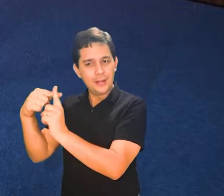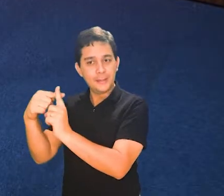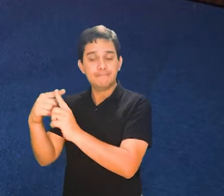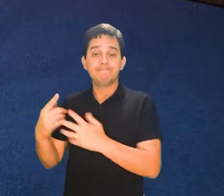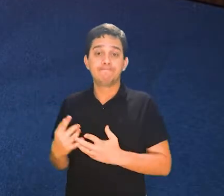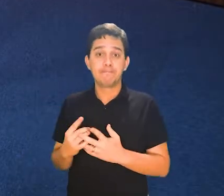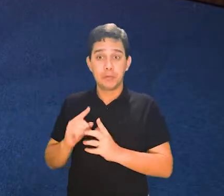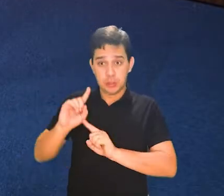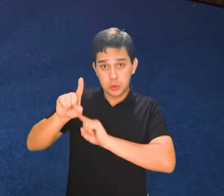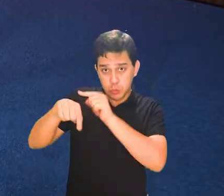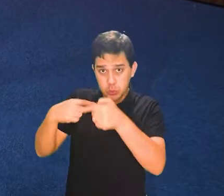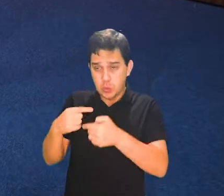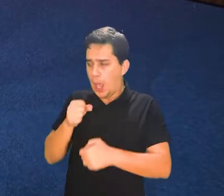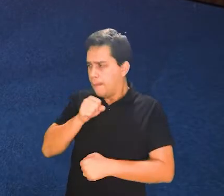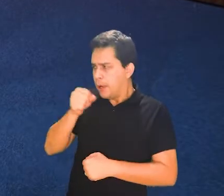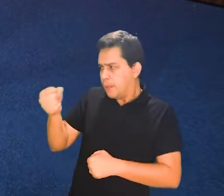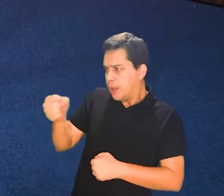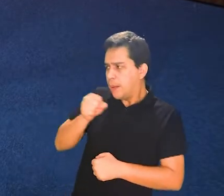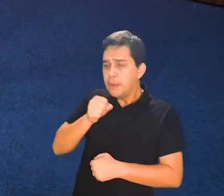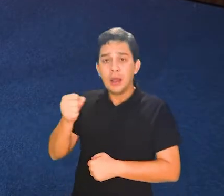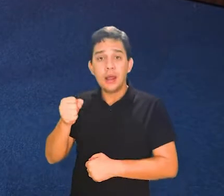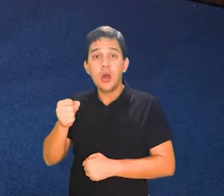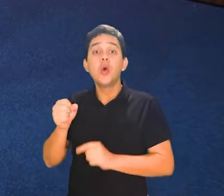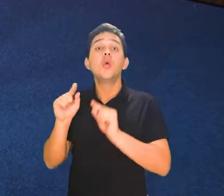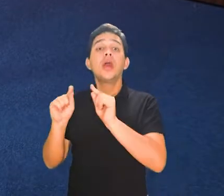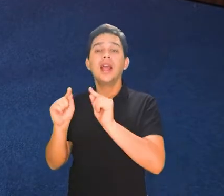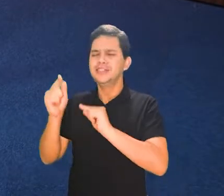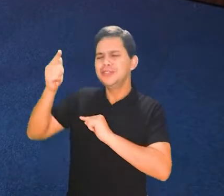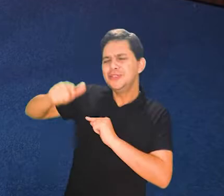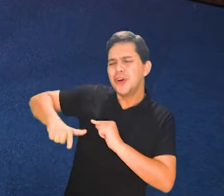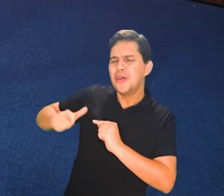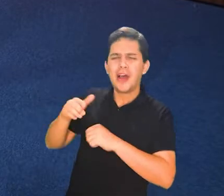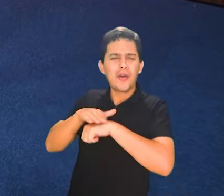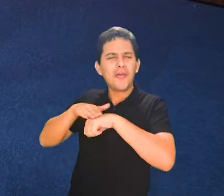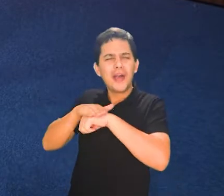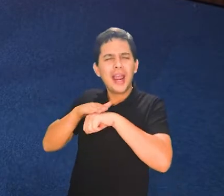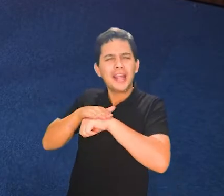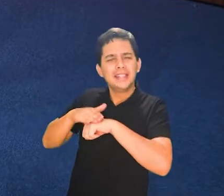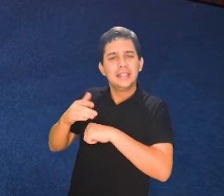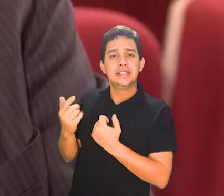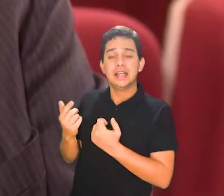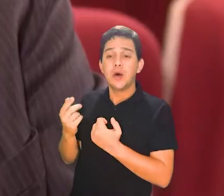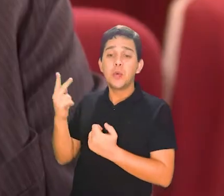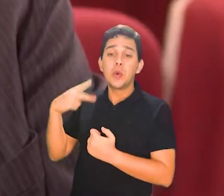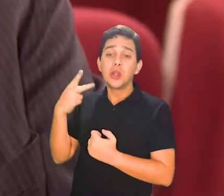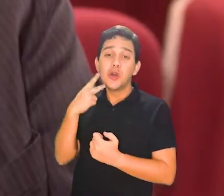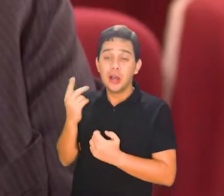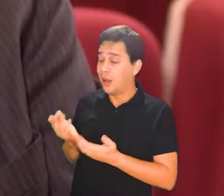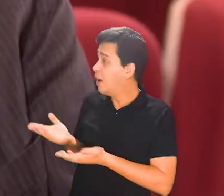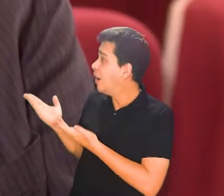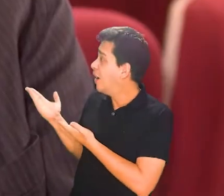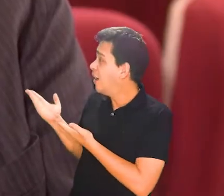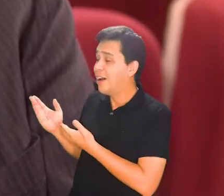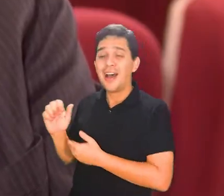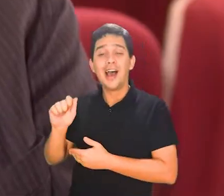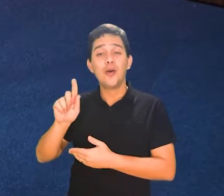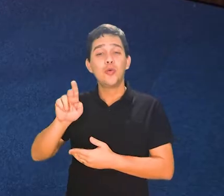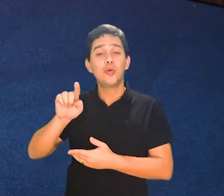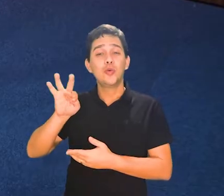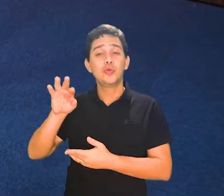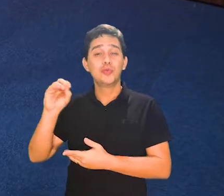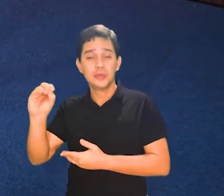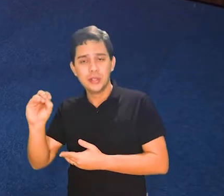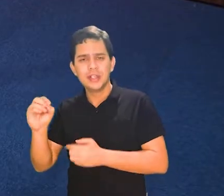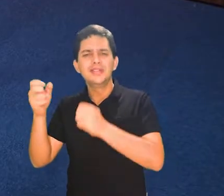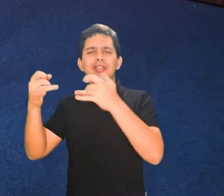Já no nosso bloco de entrevistas, acompanhe a reprise de uma conversa com o Procurador de Justiça Augusto Viana Lopes